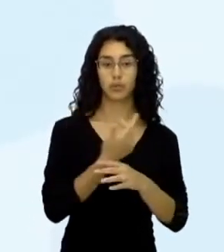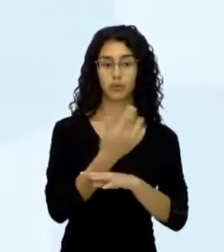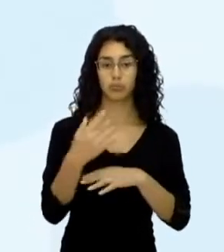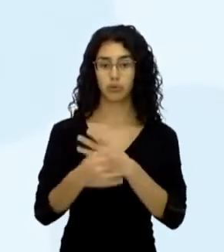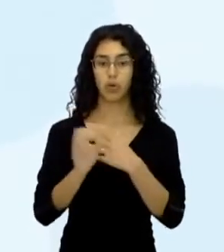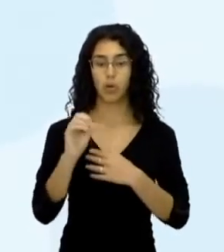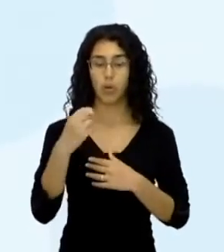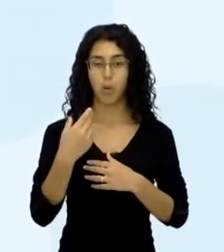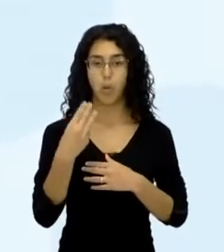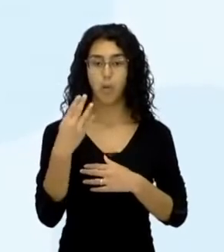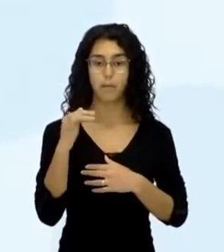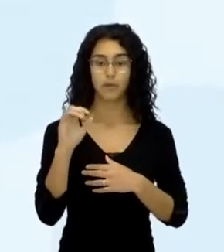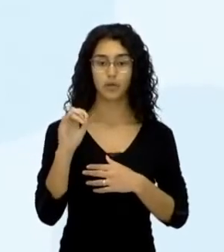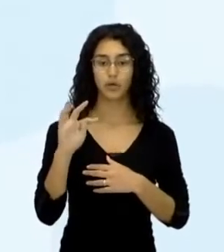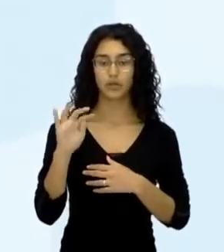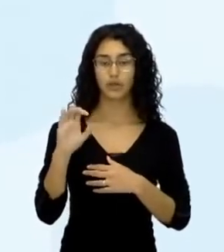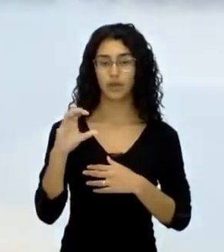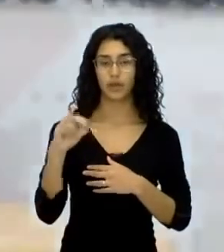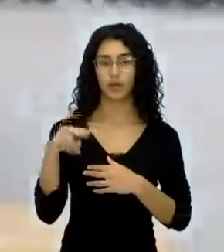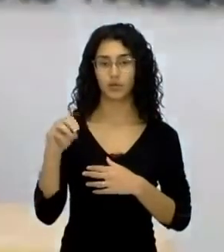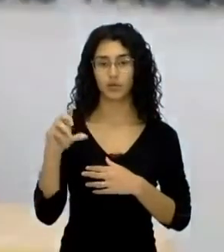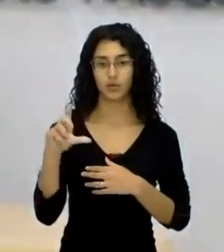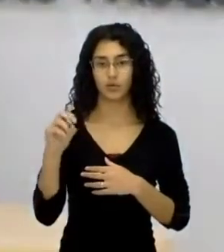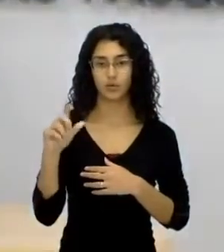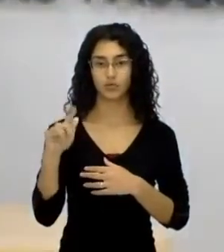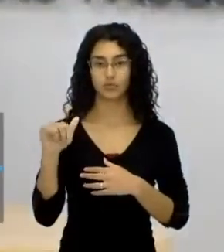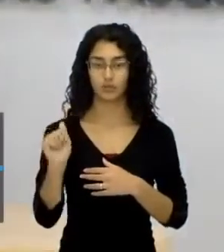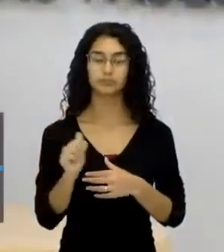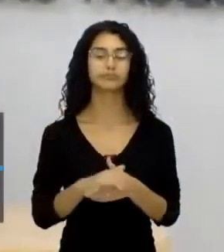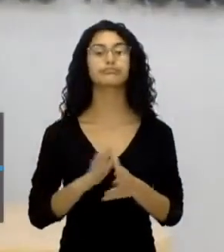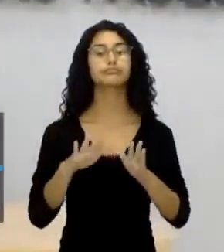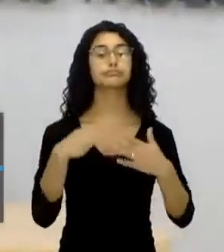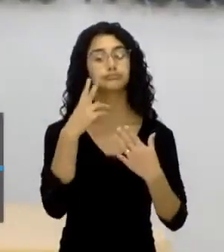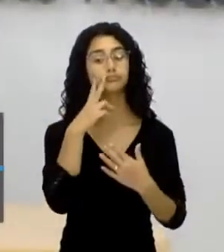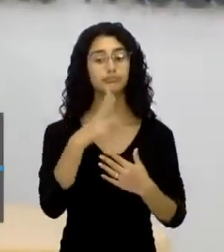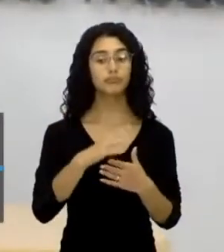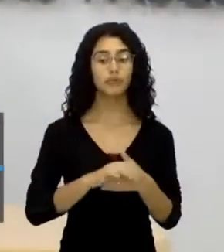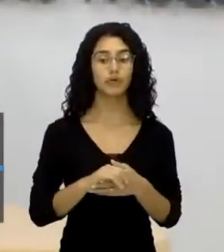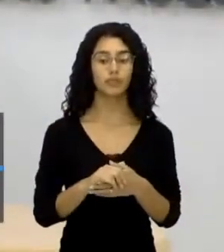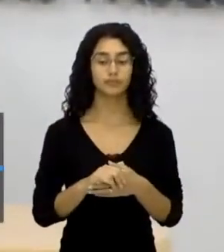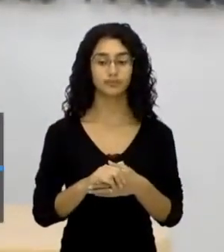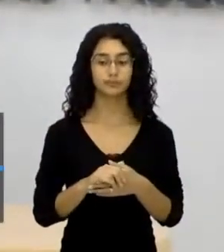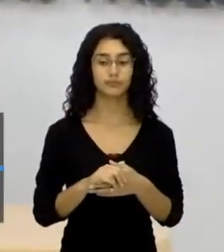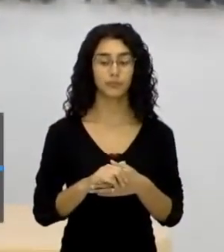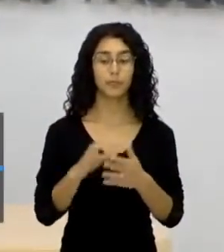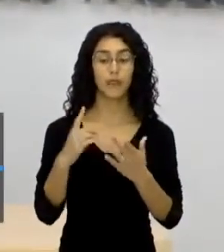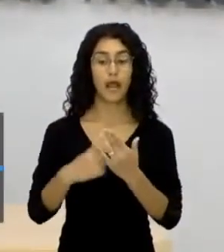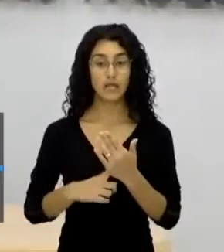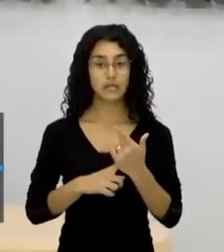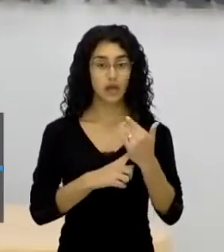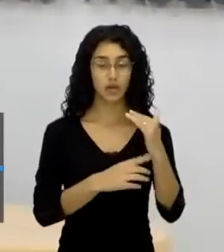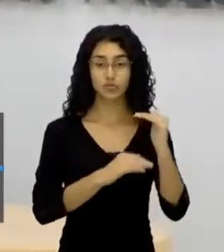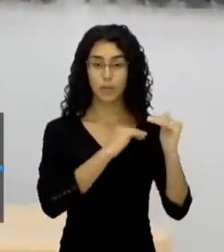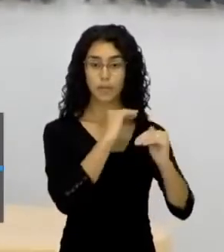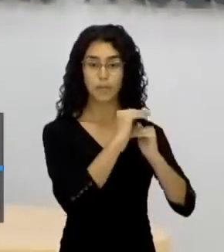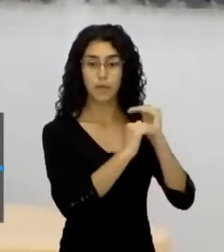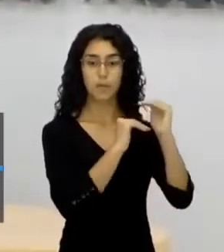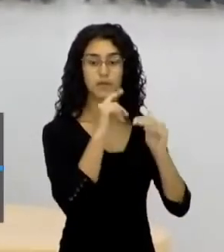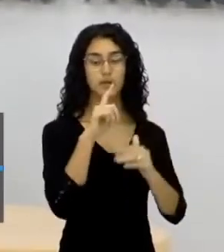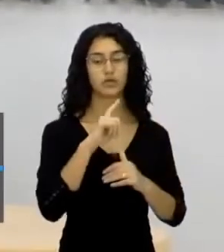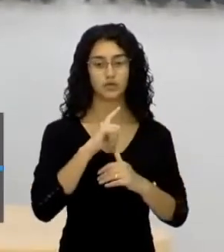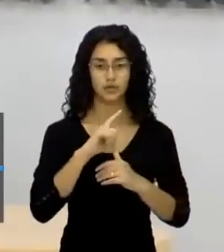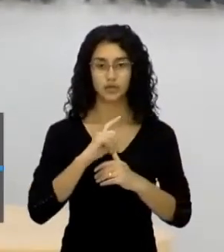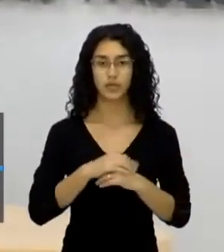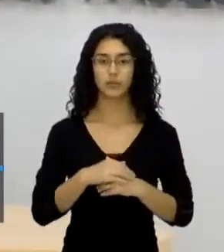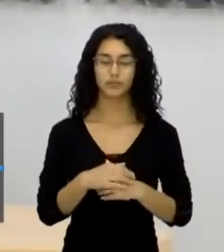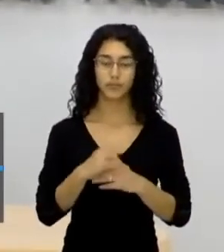por meio da biotecnologia. Então vejam que, né, emprega bastante a questão aí da tecnologia nesse processo agroindustrial de